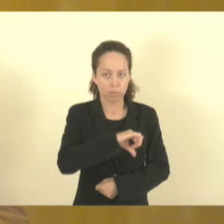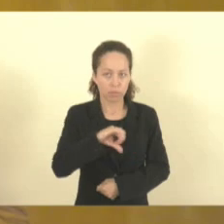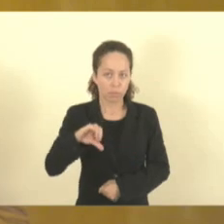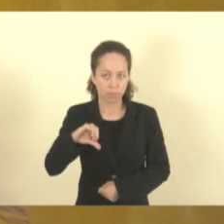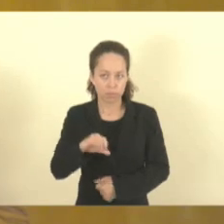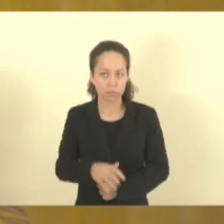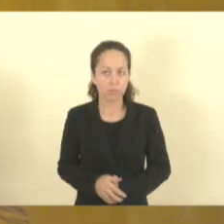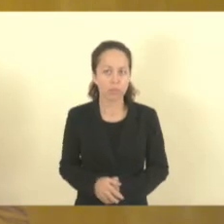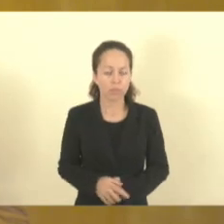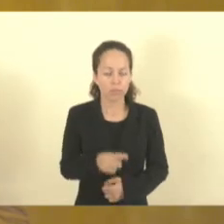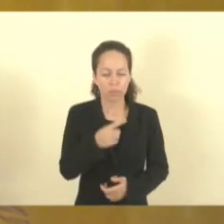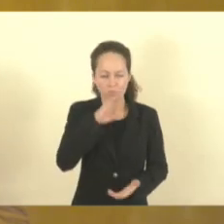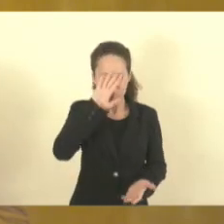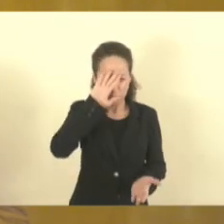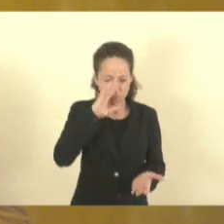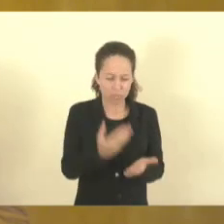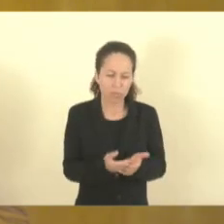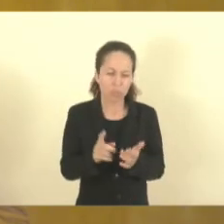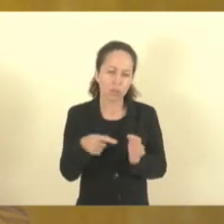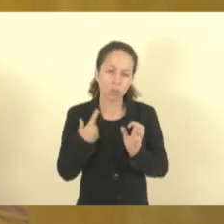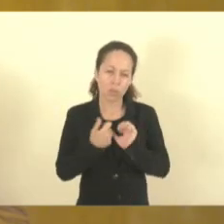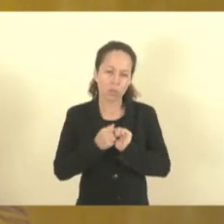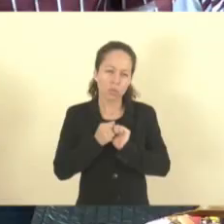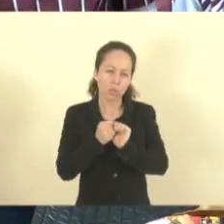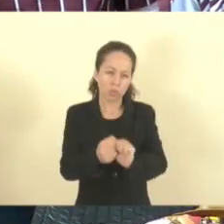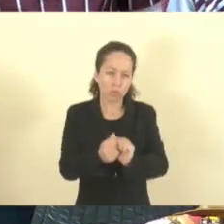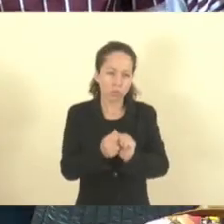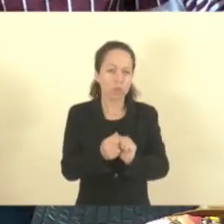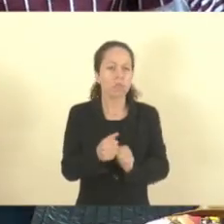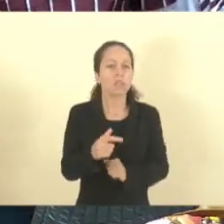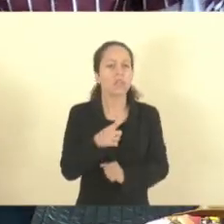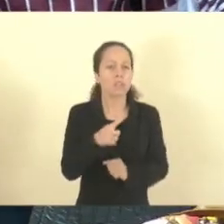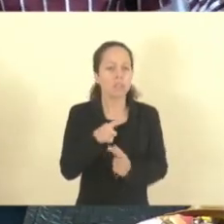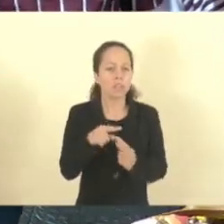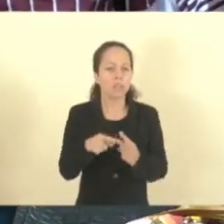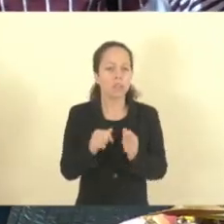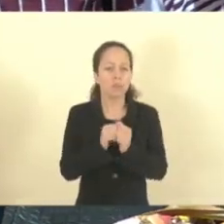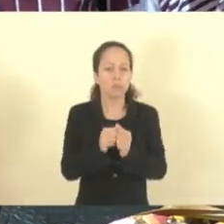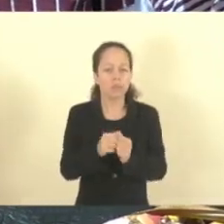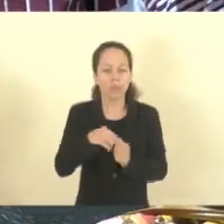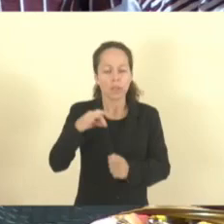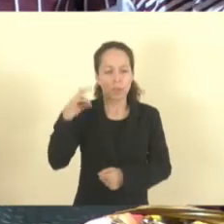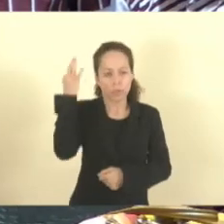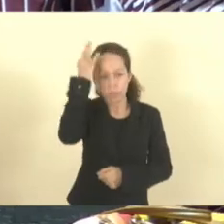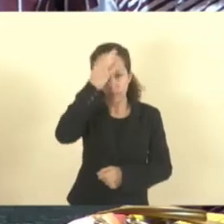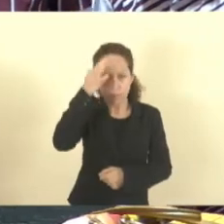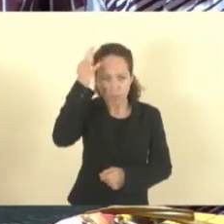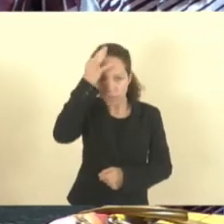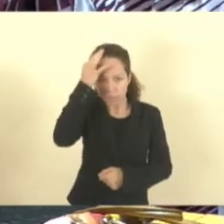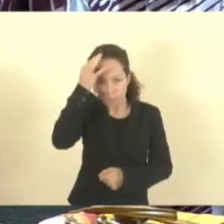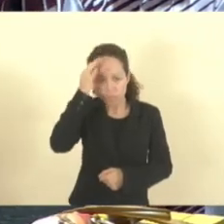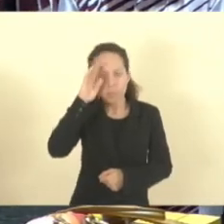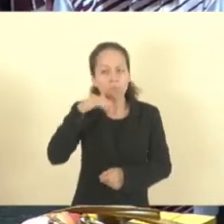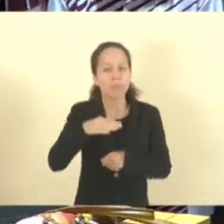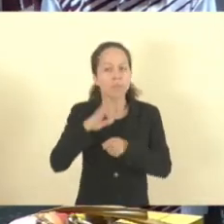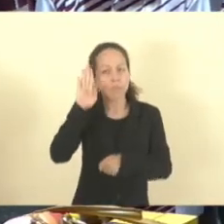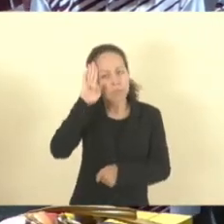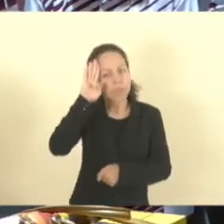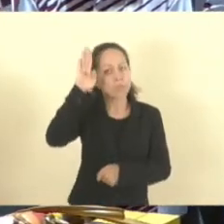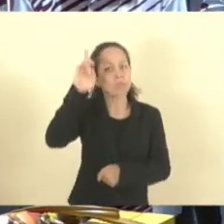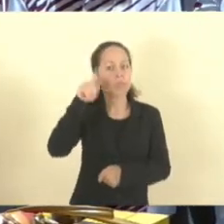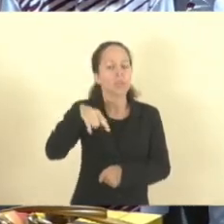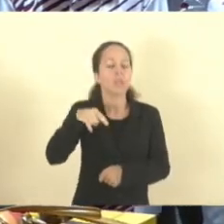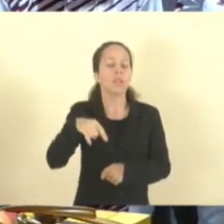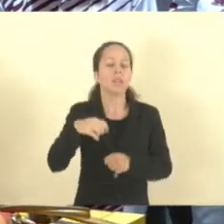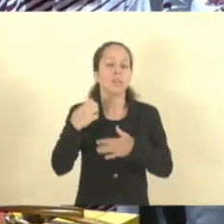se unir a Desportiva Ferroviária com a Desportiva Capixaba, mais precisamente com as empresas Vila